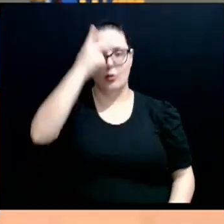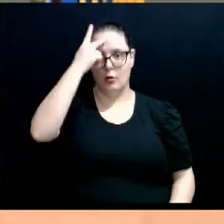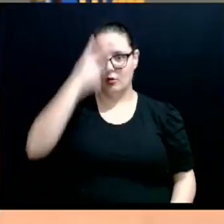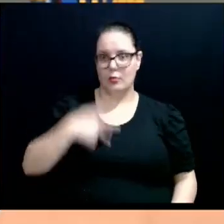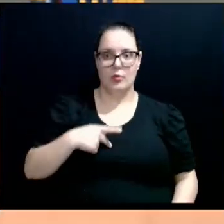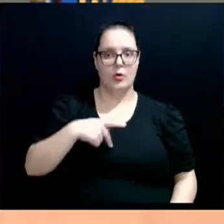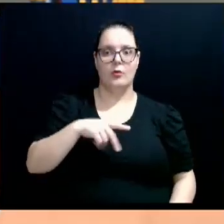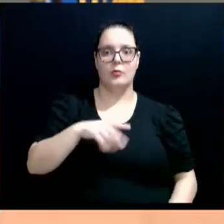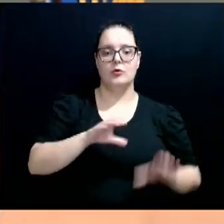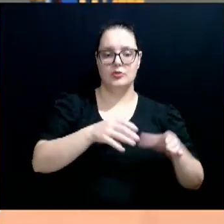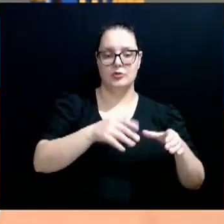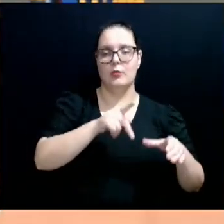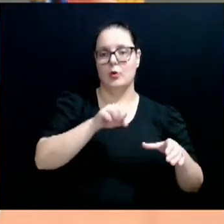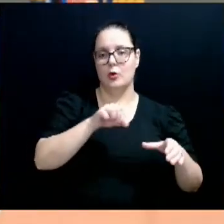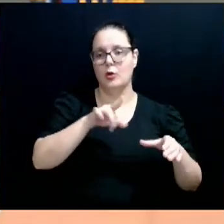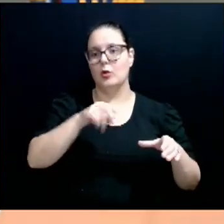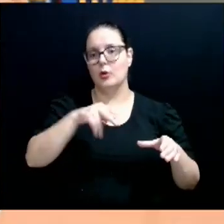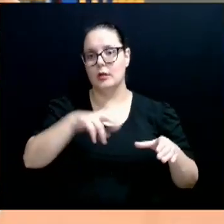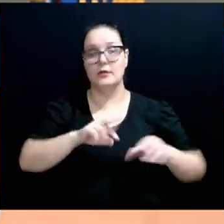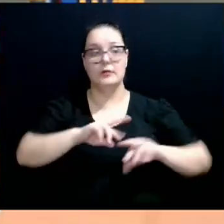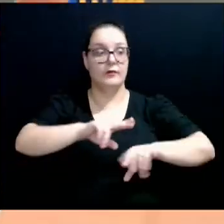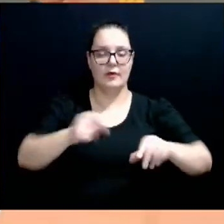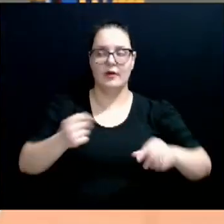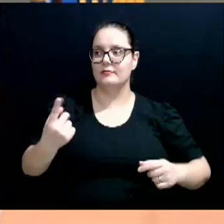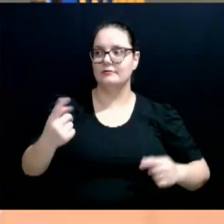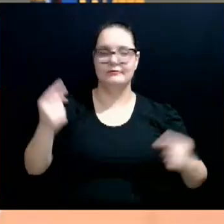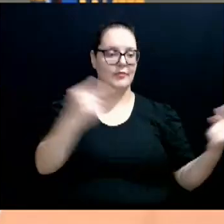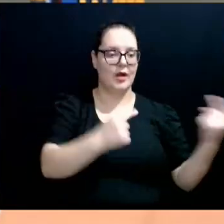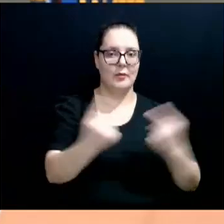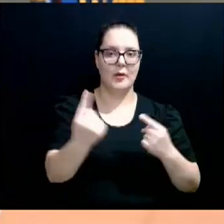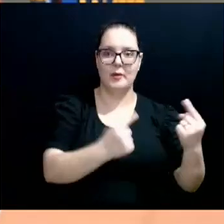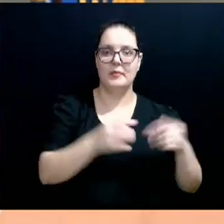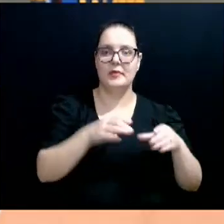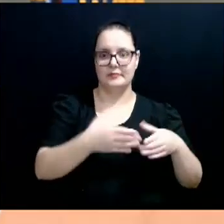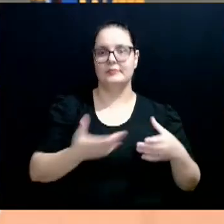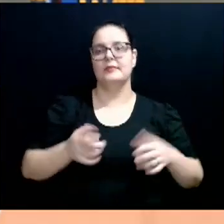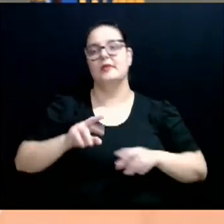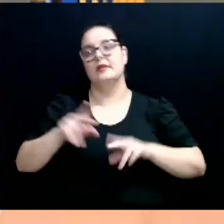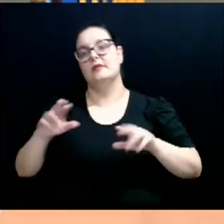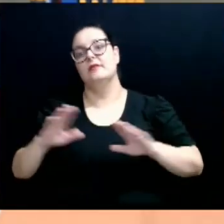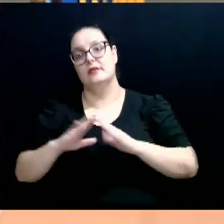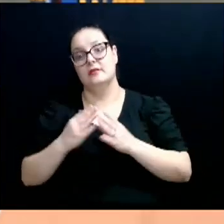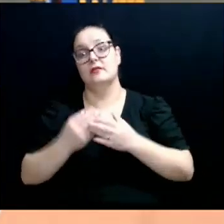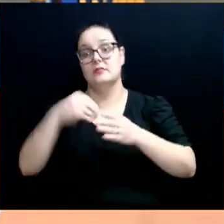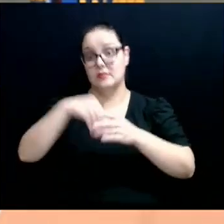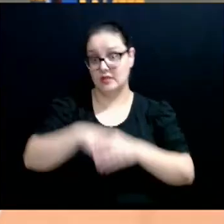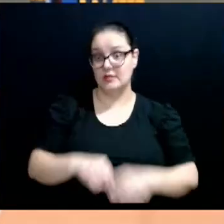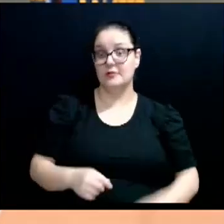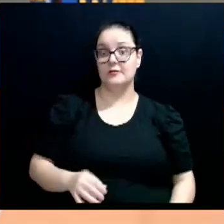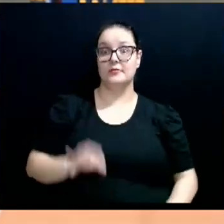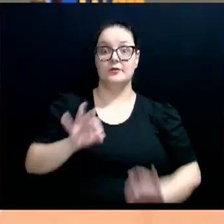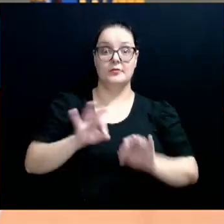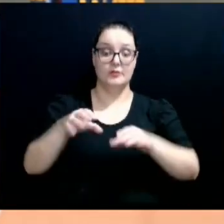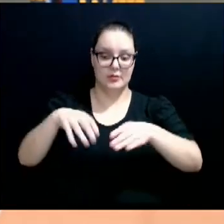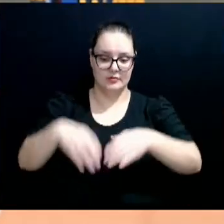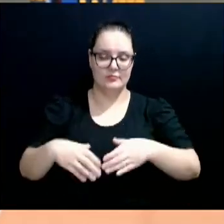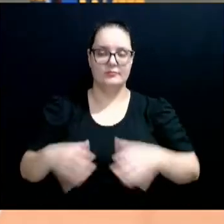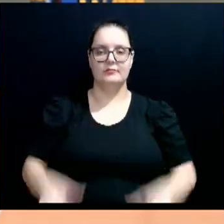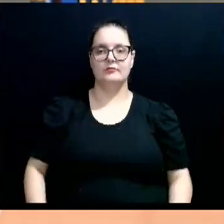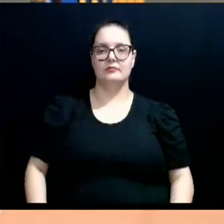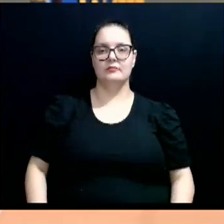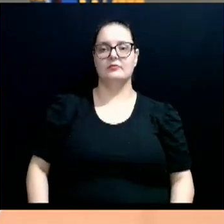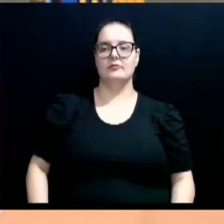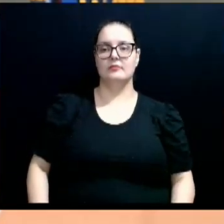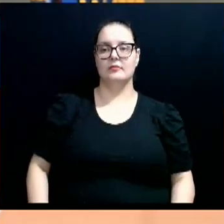isso acaba deixando todos os times com várias escolas dentro do plantel. Mas eu acho que, assim, eu tenho certeza que a